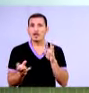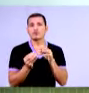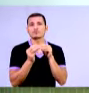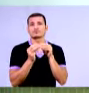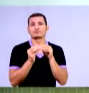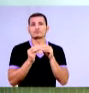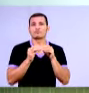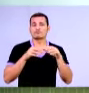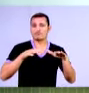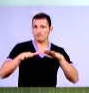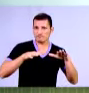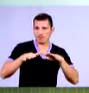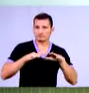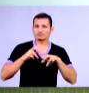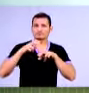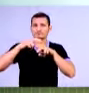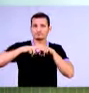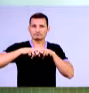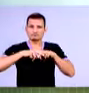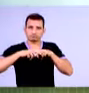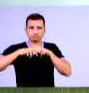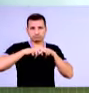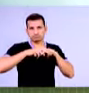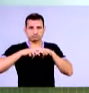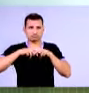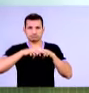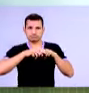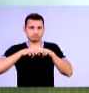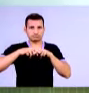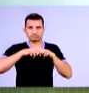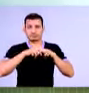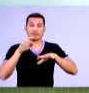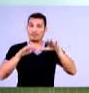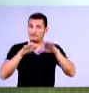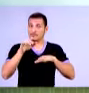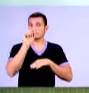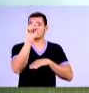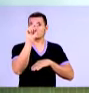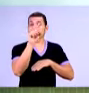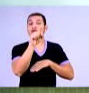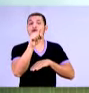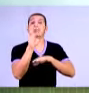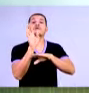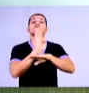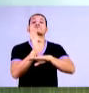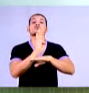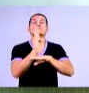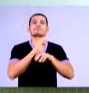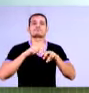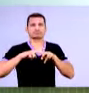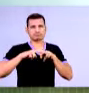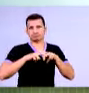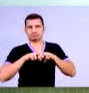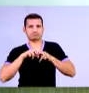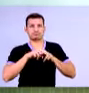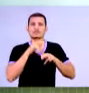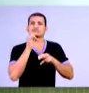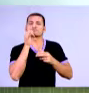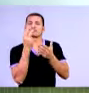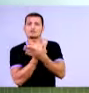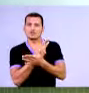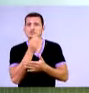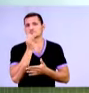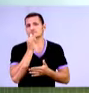as poltronas elas se movimentam de acordo com as ações que se desenrolam na tela. Então, se acontece, por exemplo,